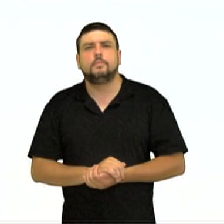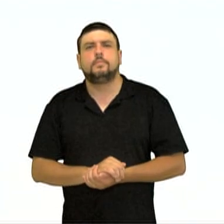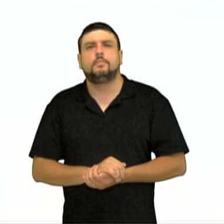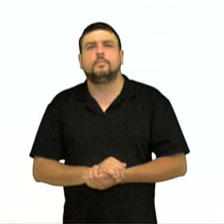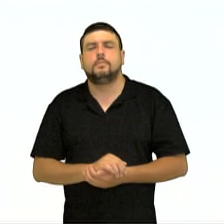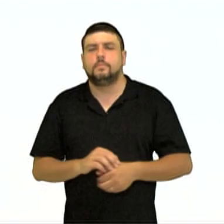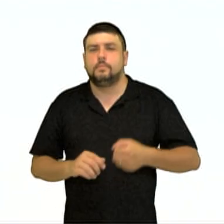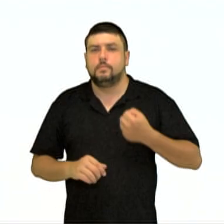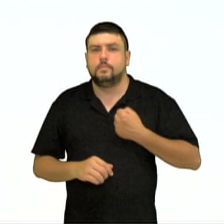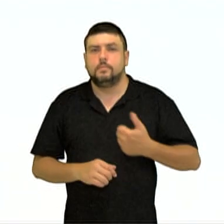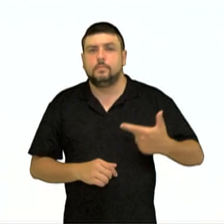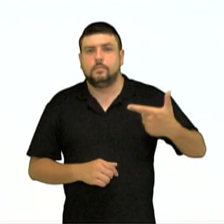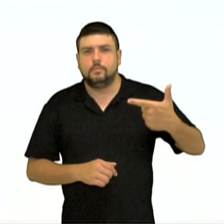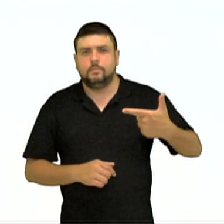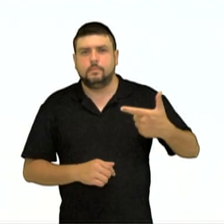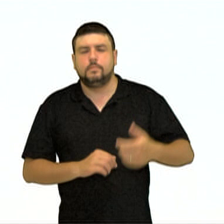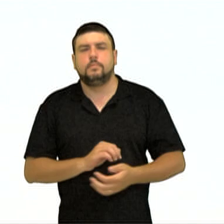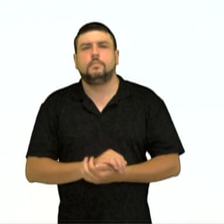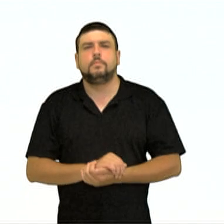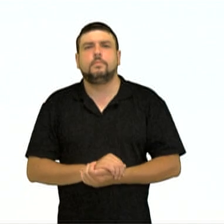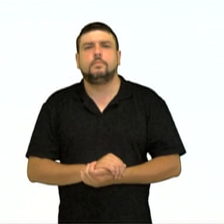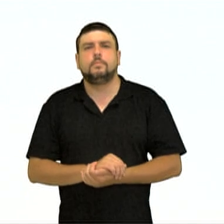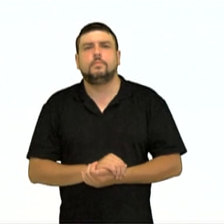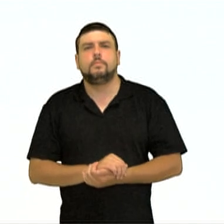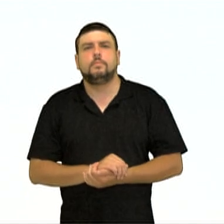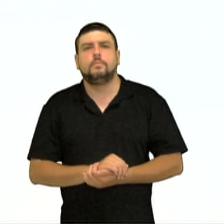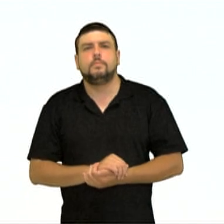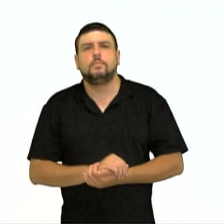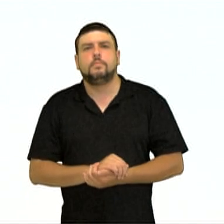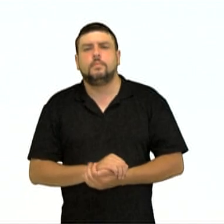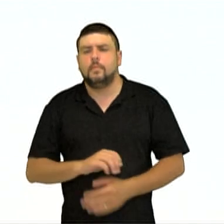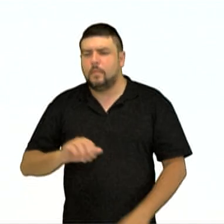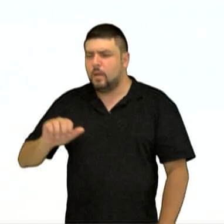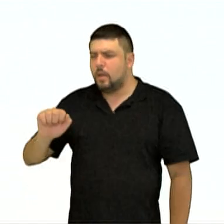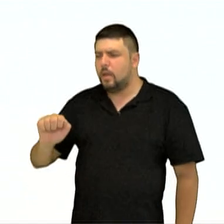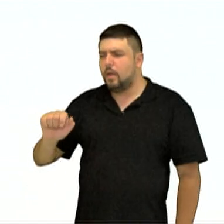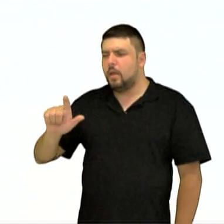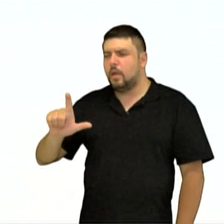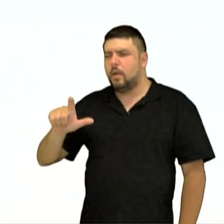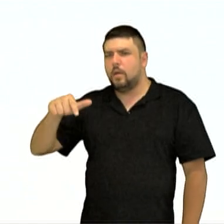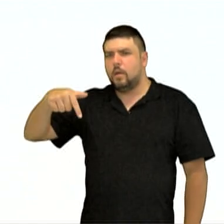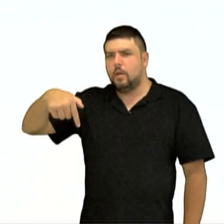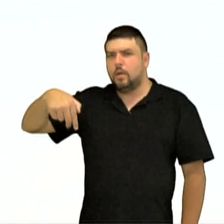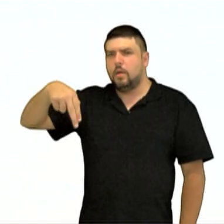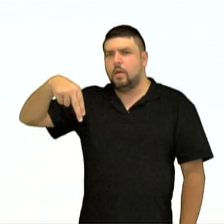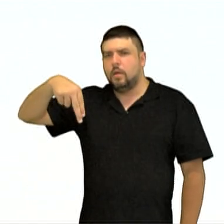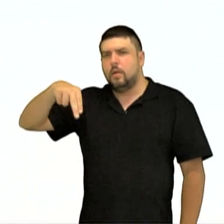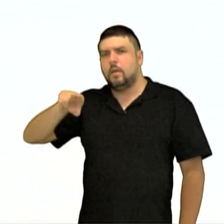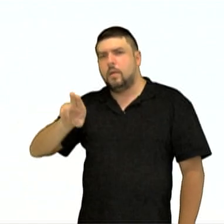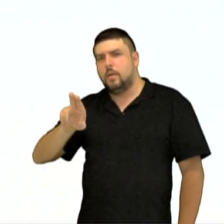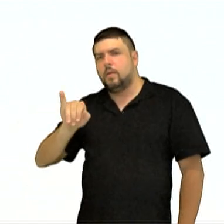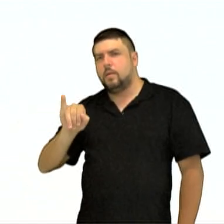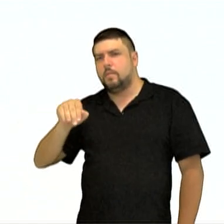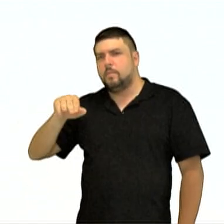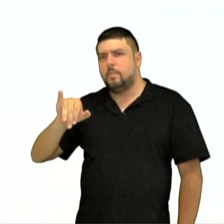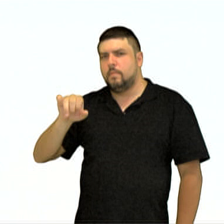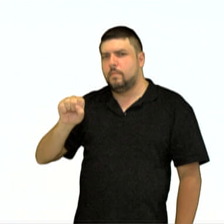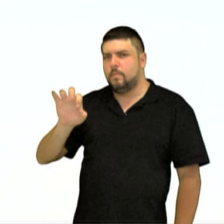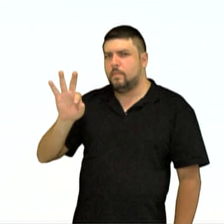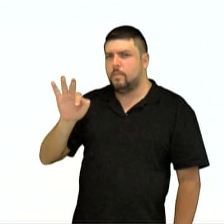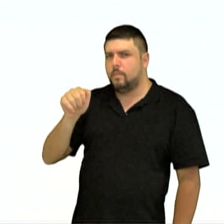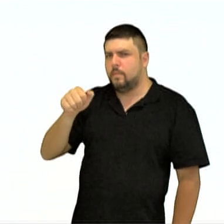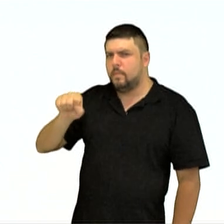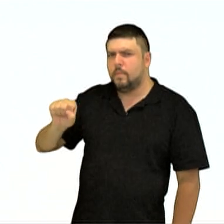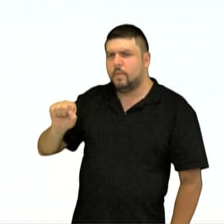Quiz número 2. Quem eram os alquimistas na Idade Média?